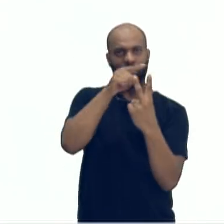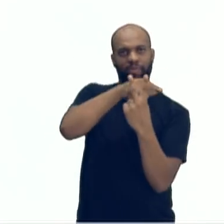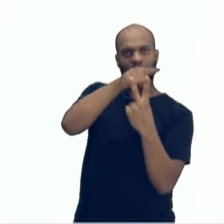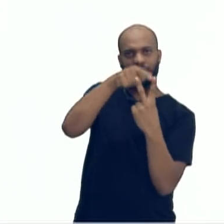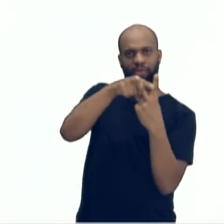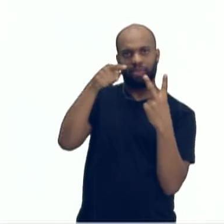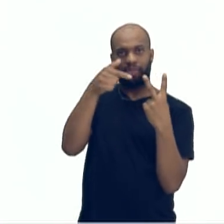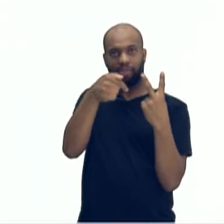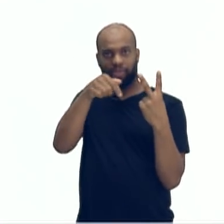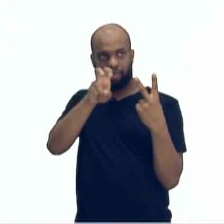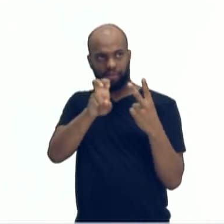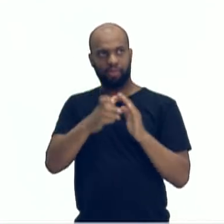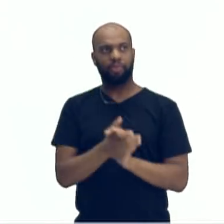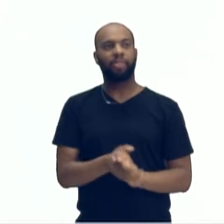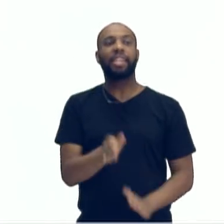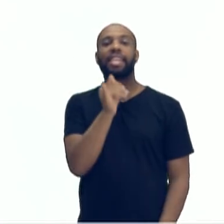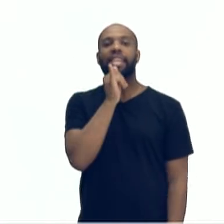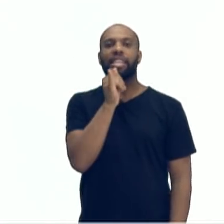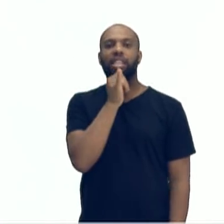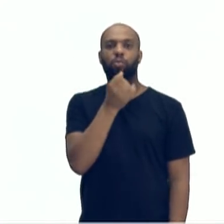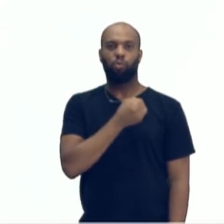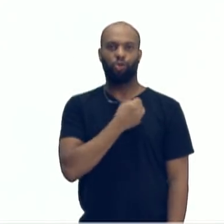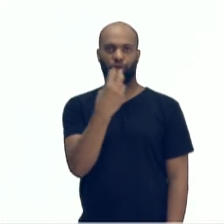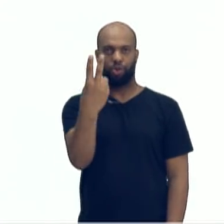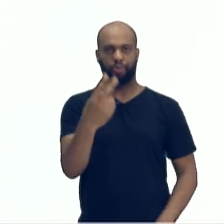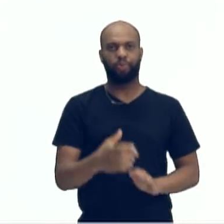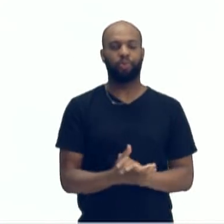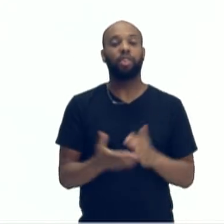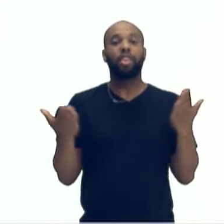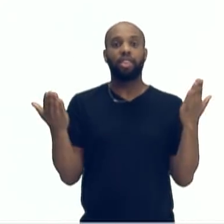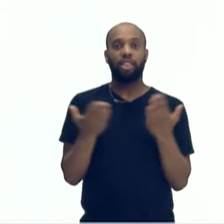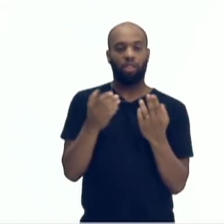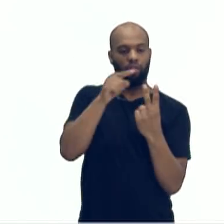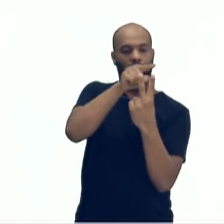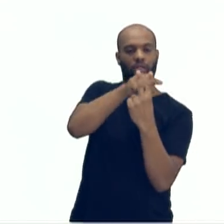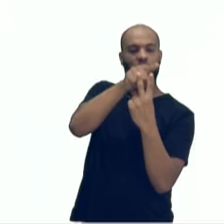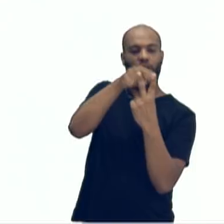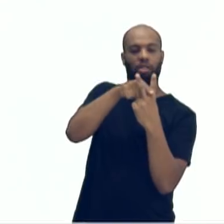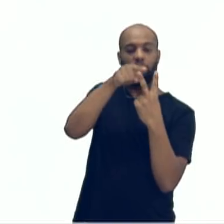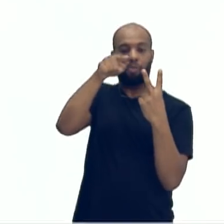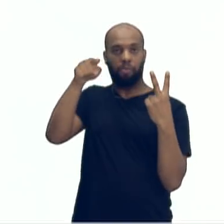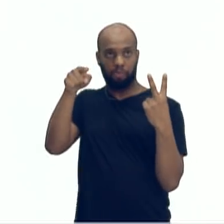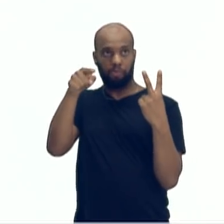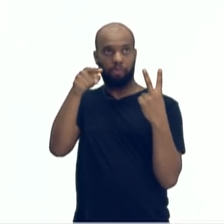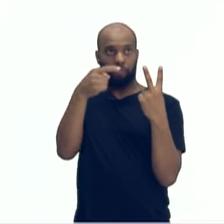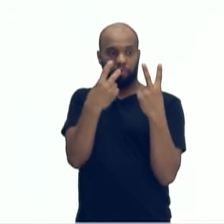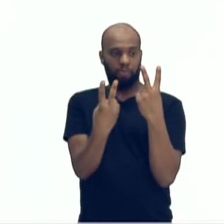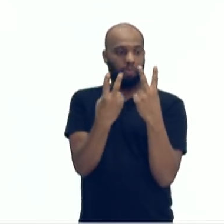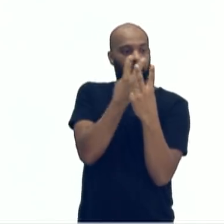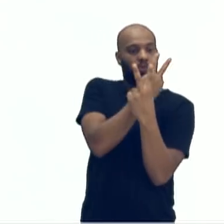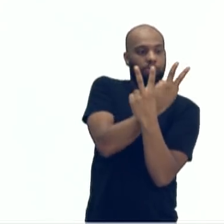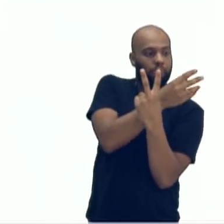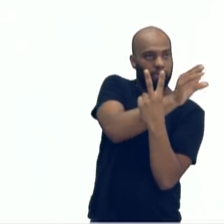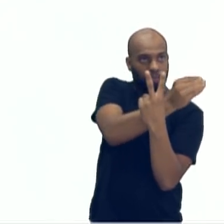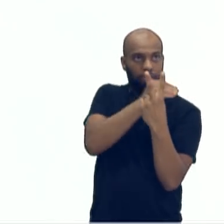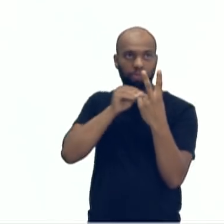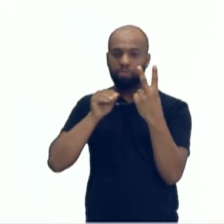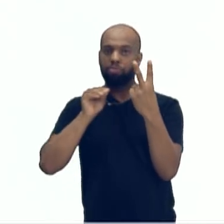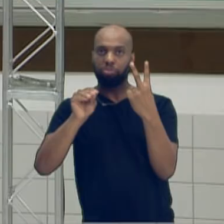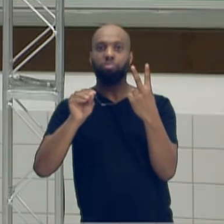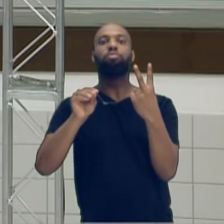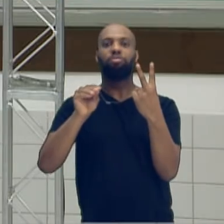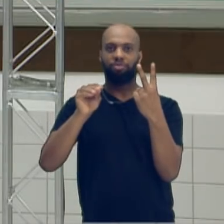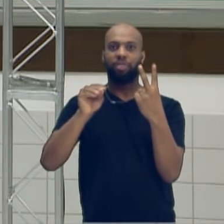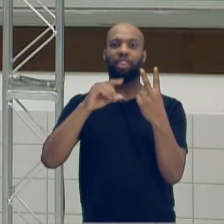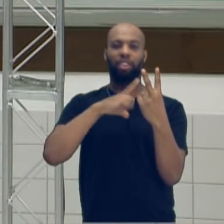75. Exemplo número 2. Nós vamos introduzir no radicando o fator externo nesta expressão